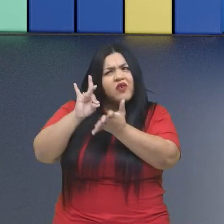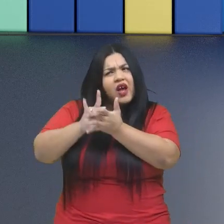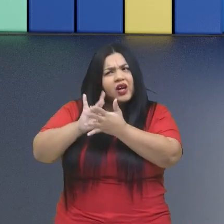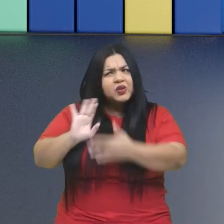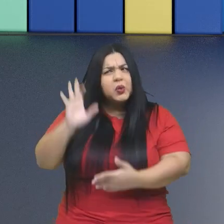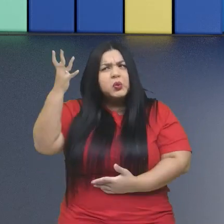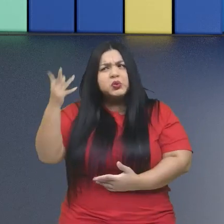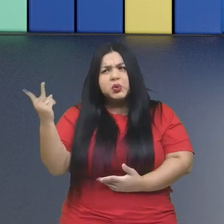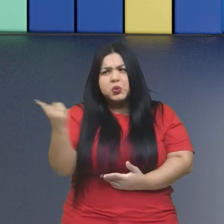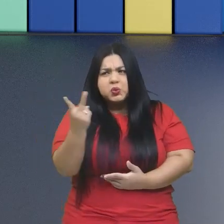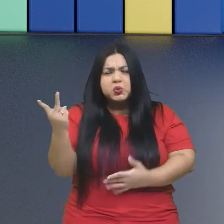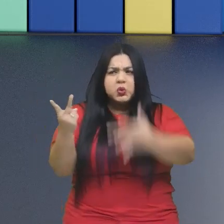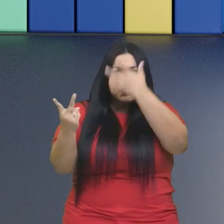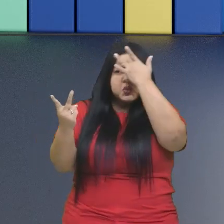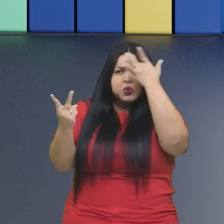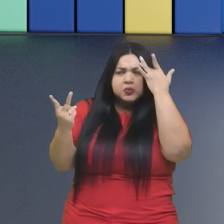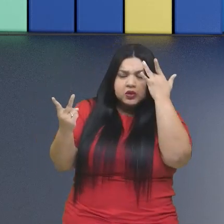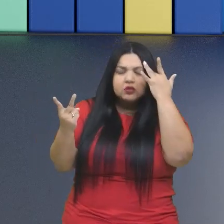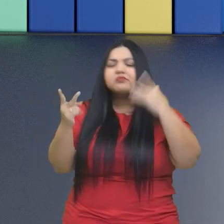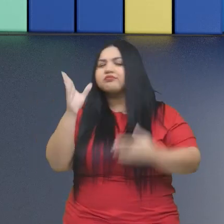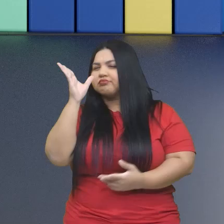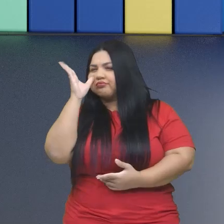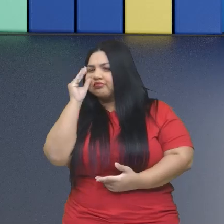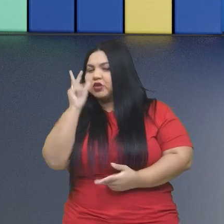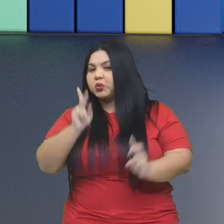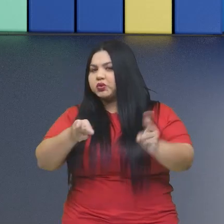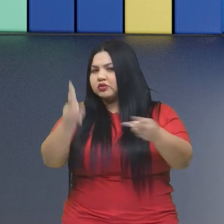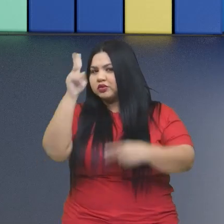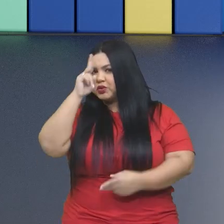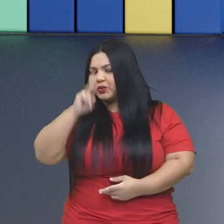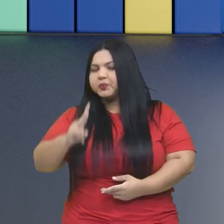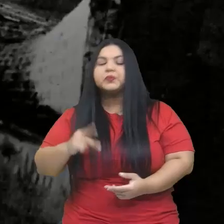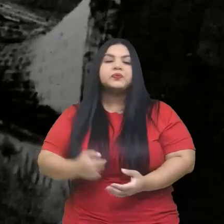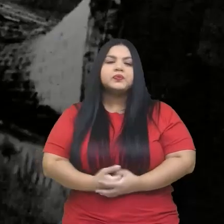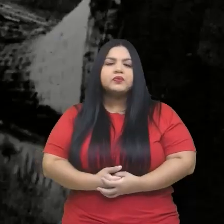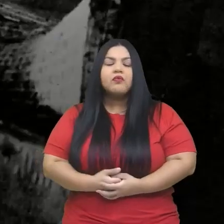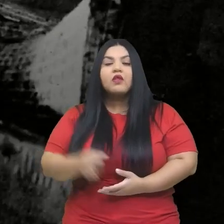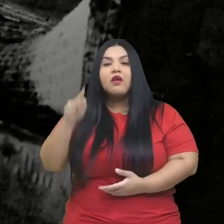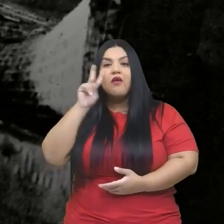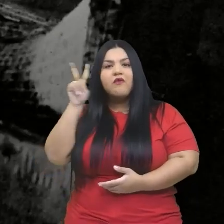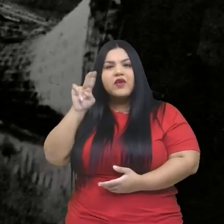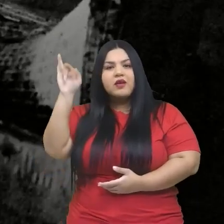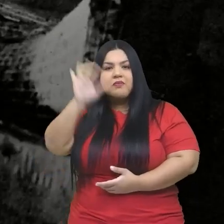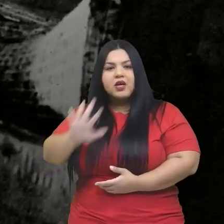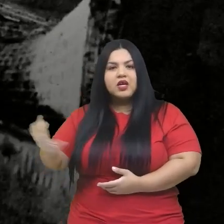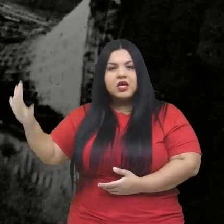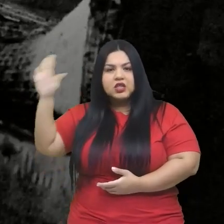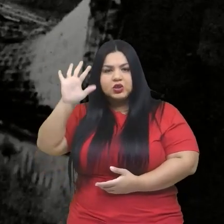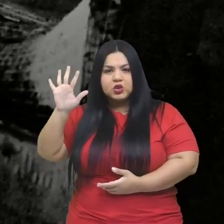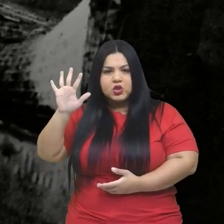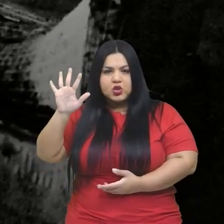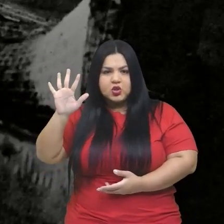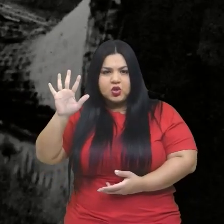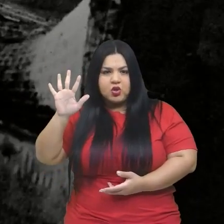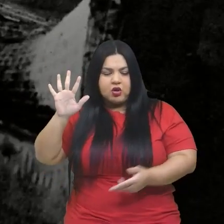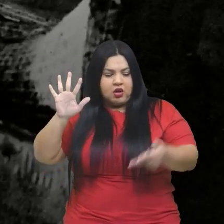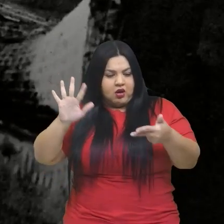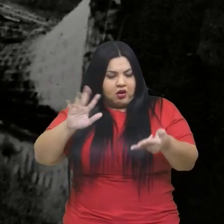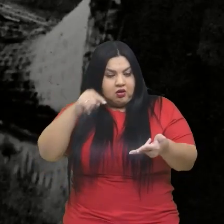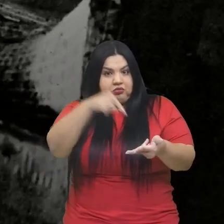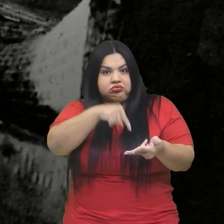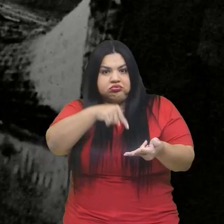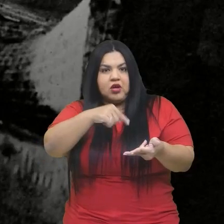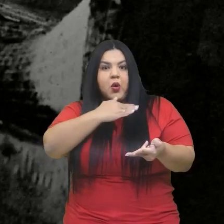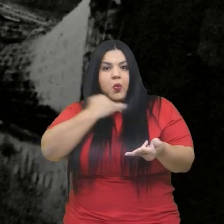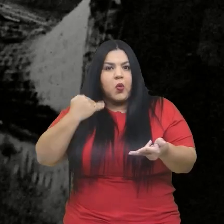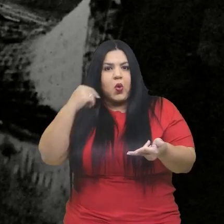dois exploradores? Vamos dar uma olhada aí. A gente vê na imagem, né, A tumba linda ali preservada.